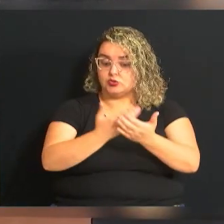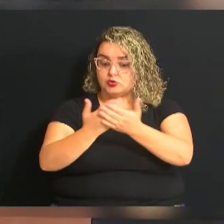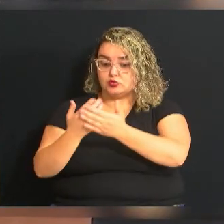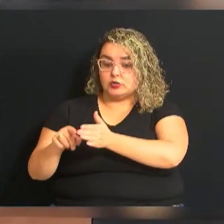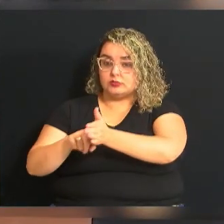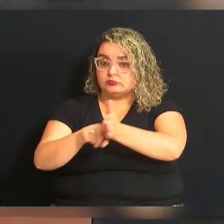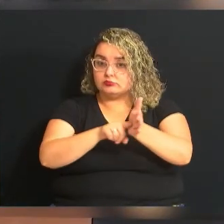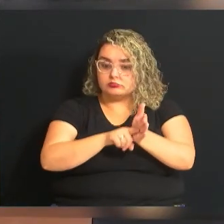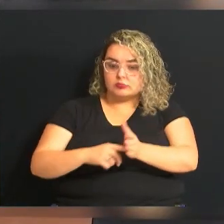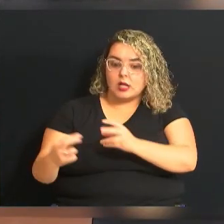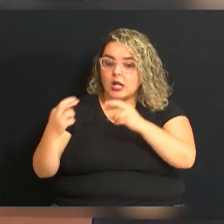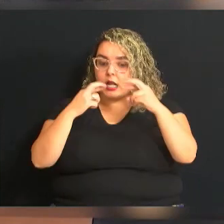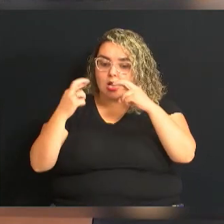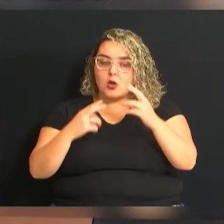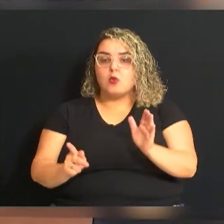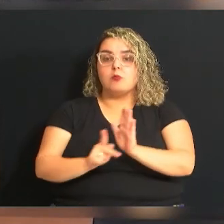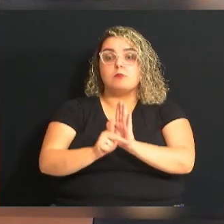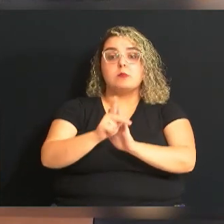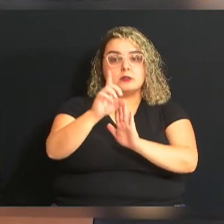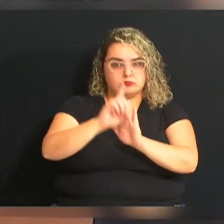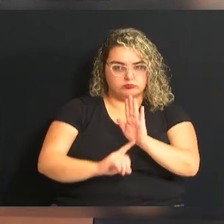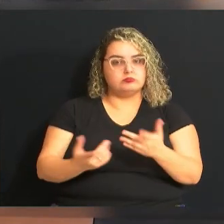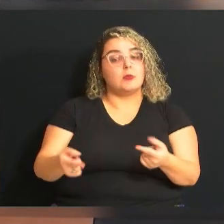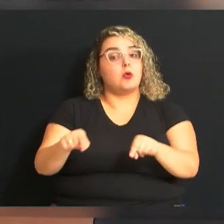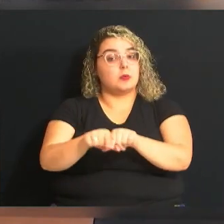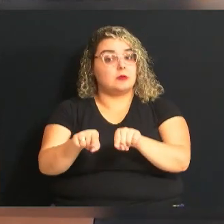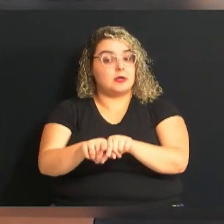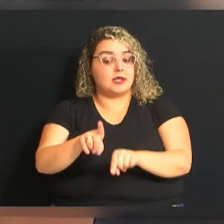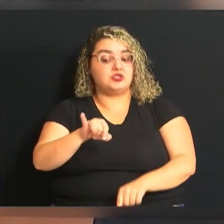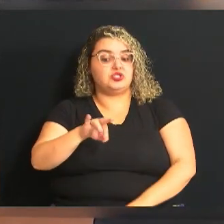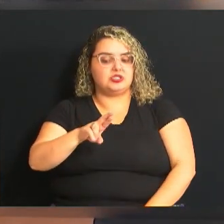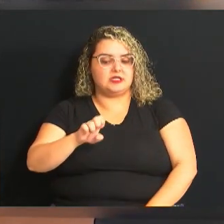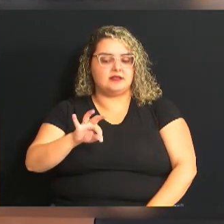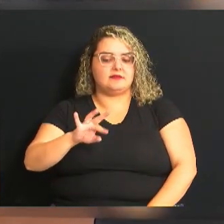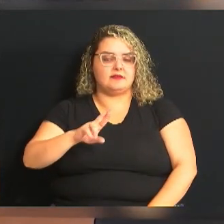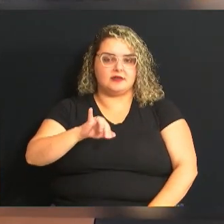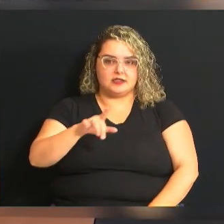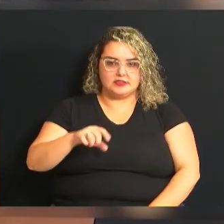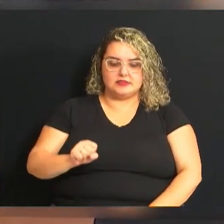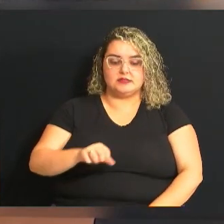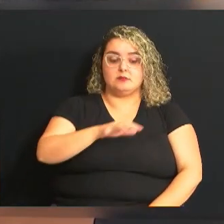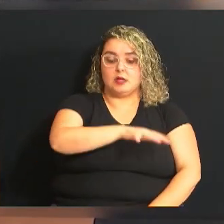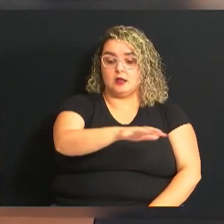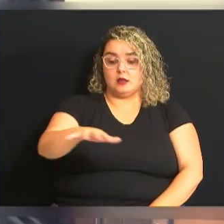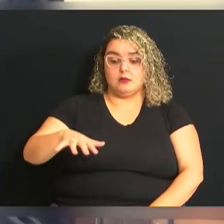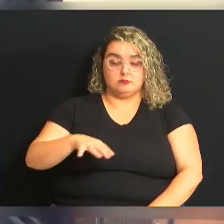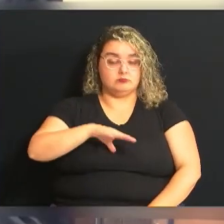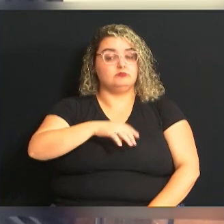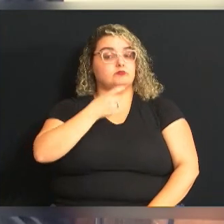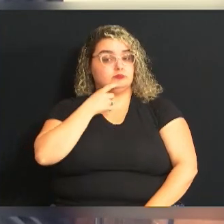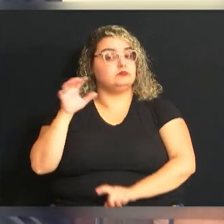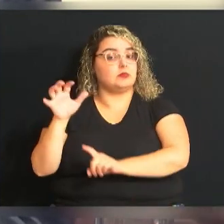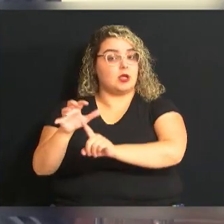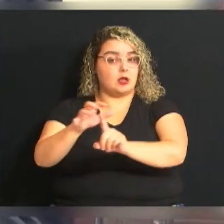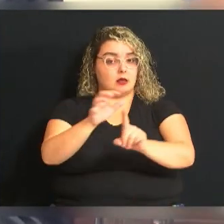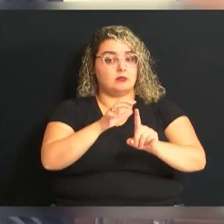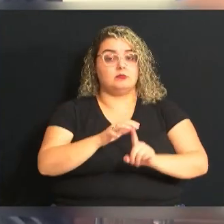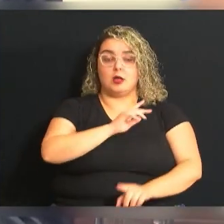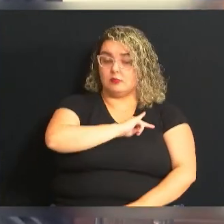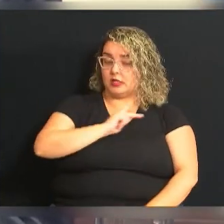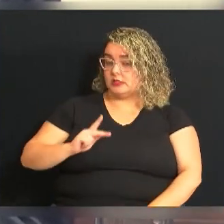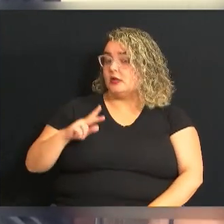por isso, atenção, das 8 da manhã às 5 da tarde, nós temos aí alguns bairros que vão ficar sem água. O